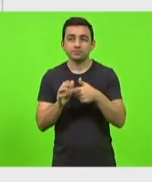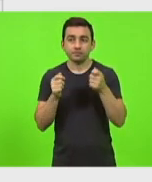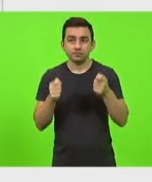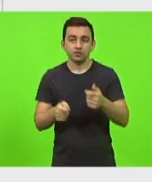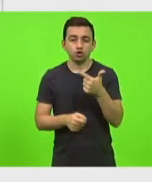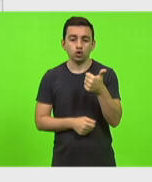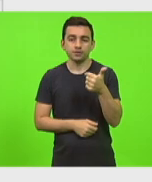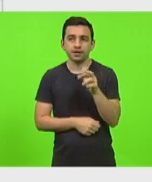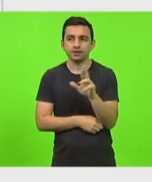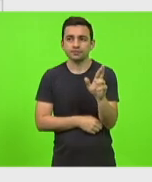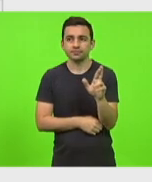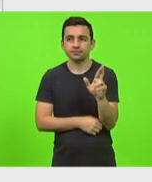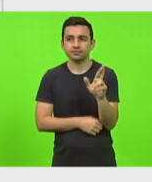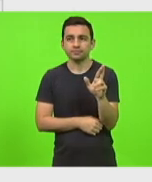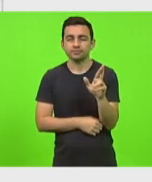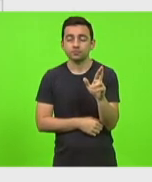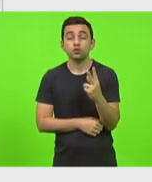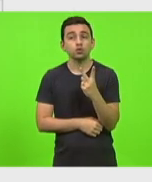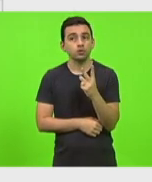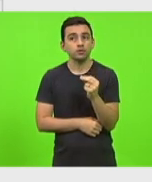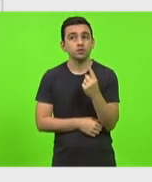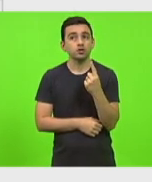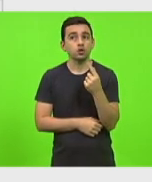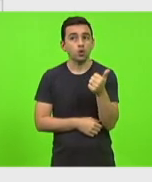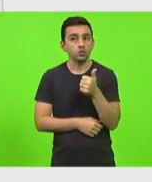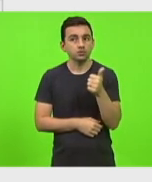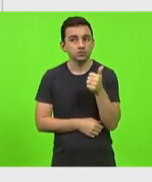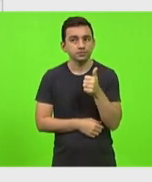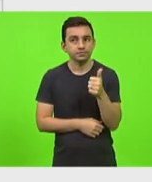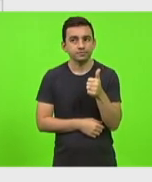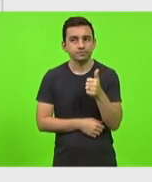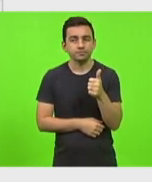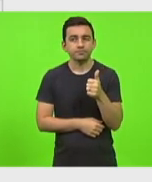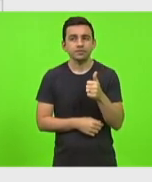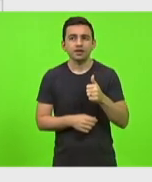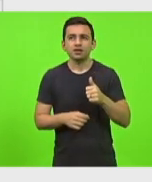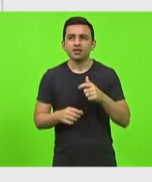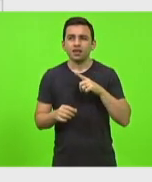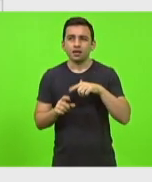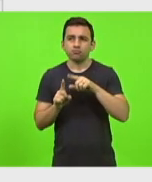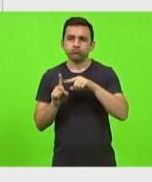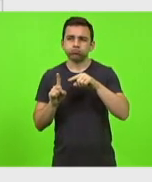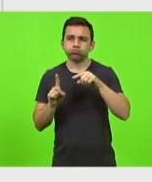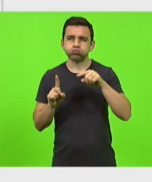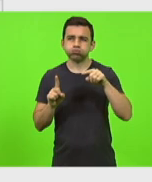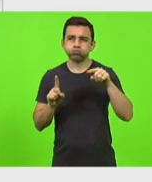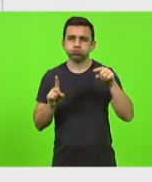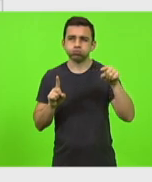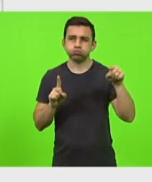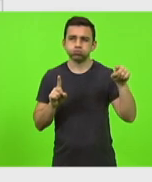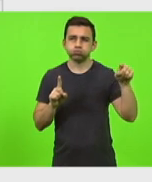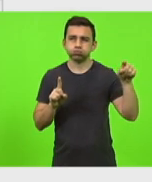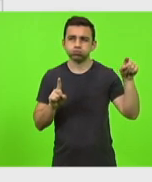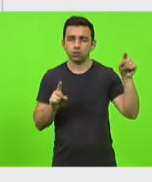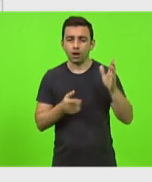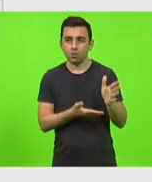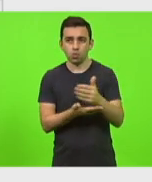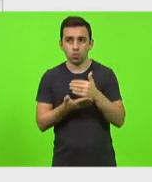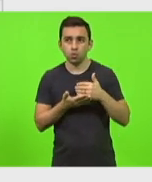R$ 12,00. 2011. Nós tivemos um crescimento da receita de 2011